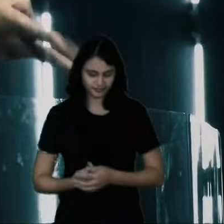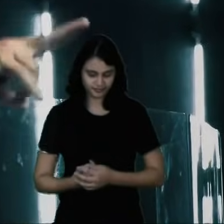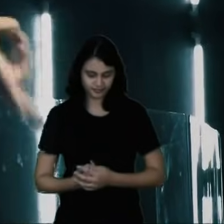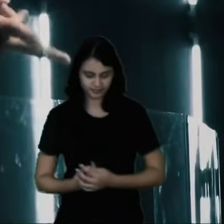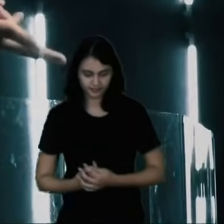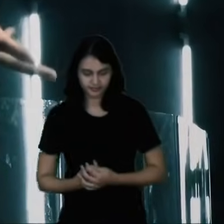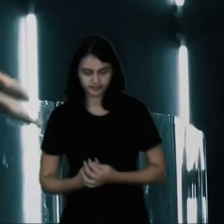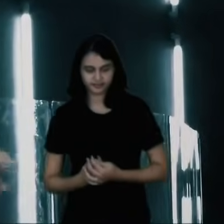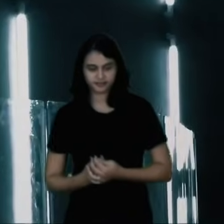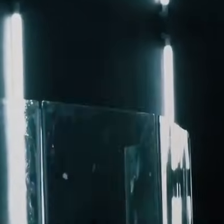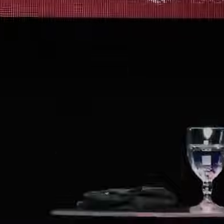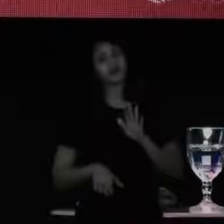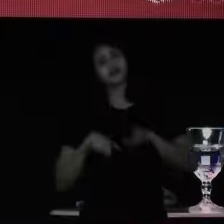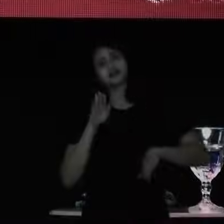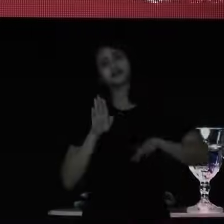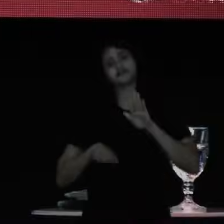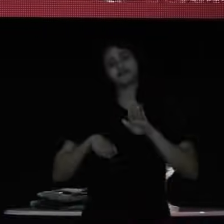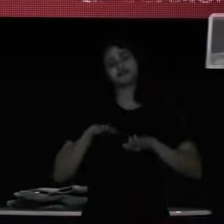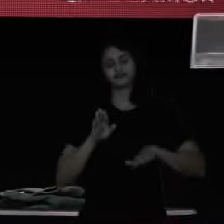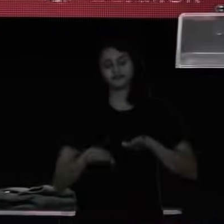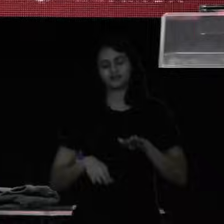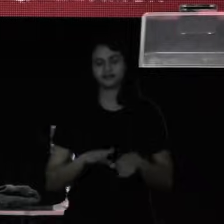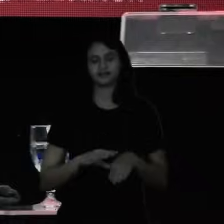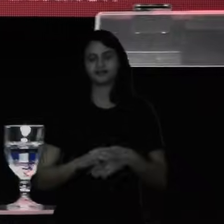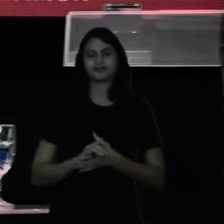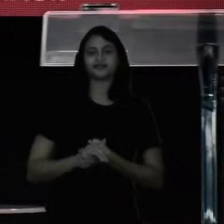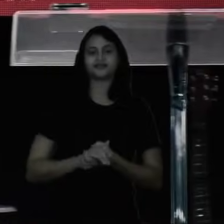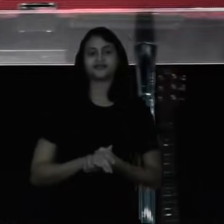Mais ou menos isso.